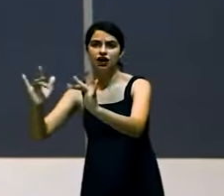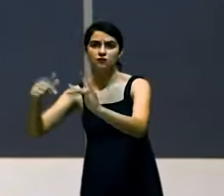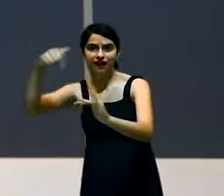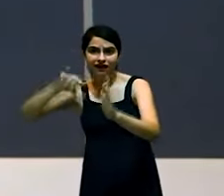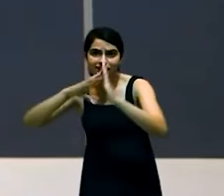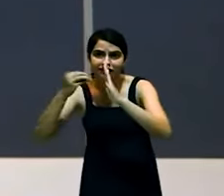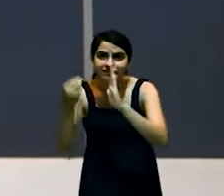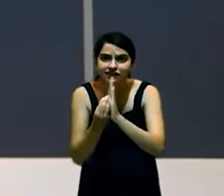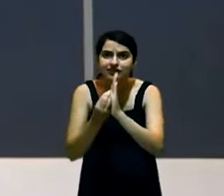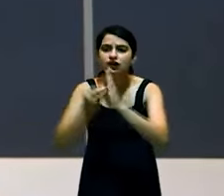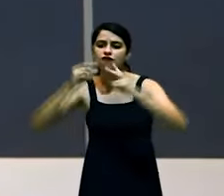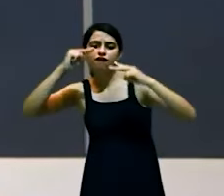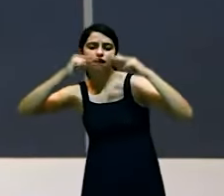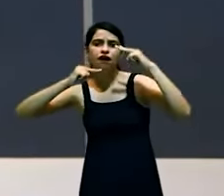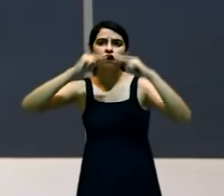na igreja não.